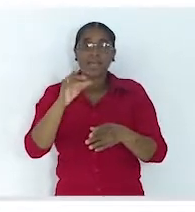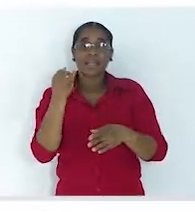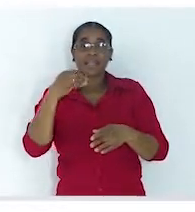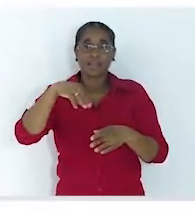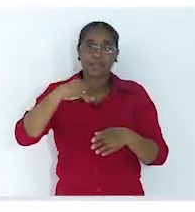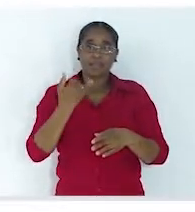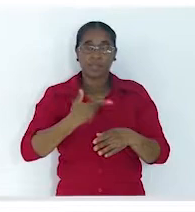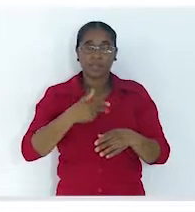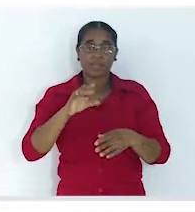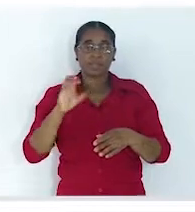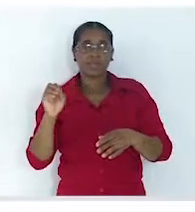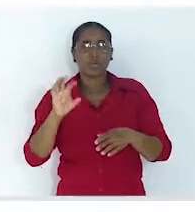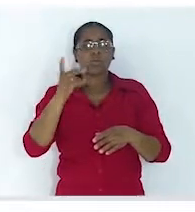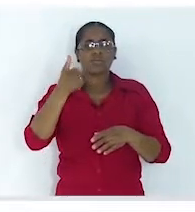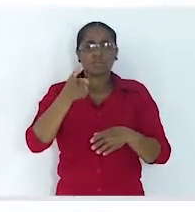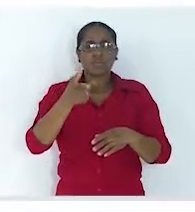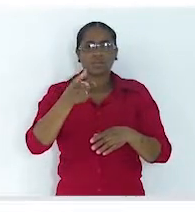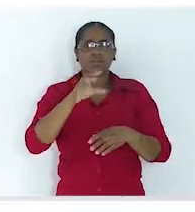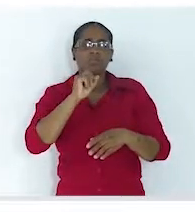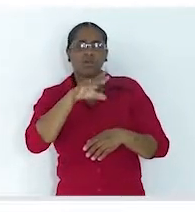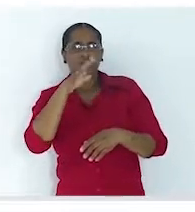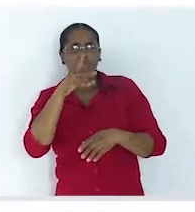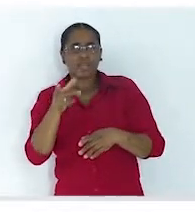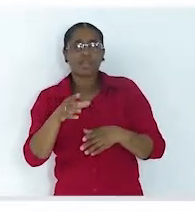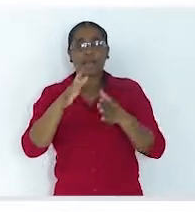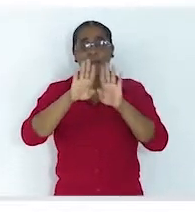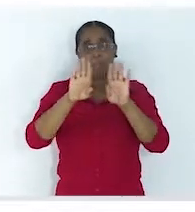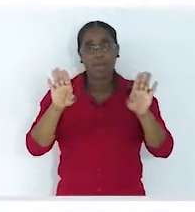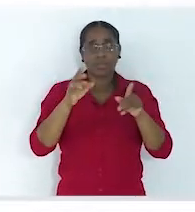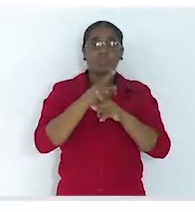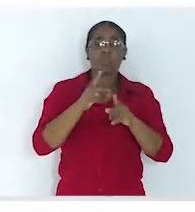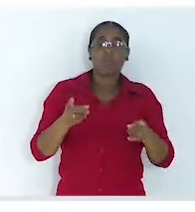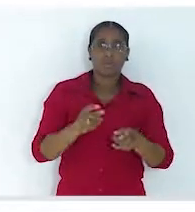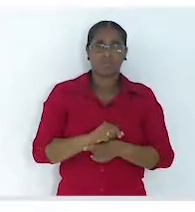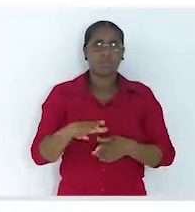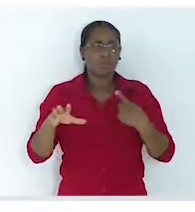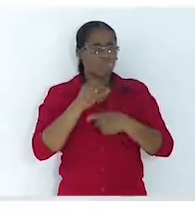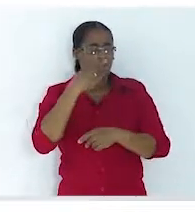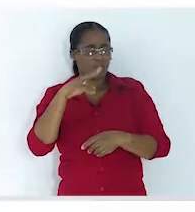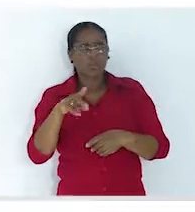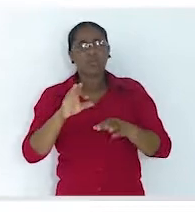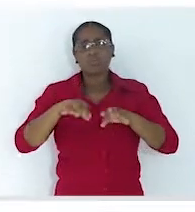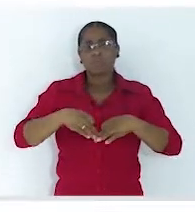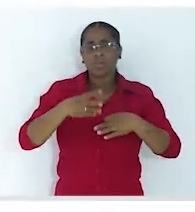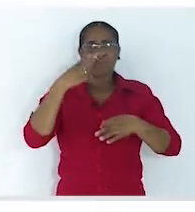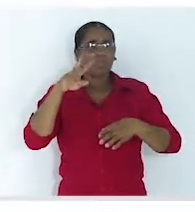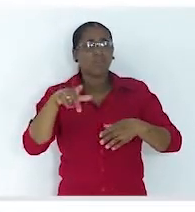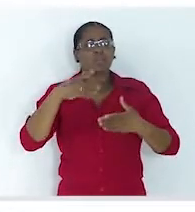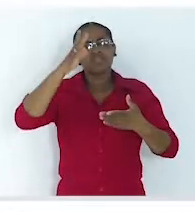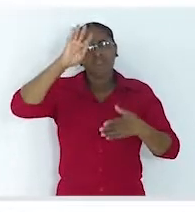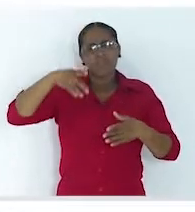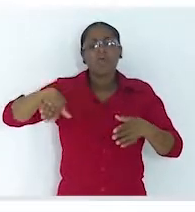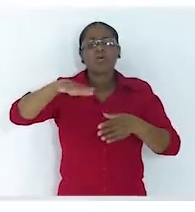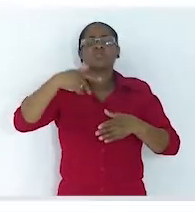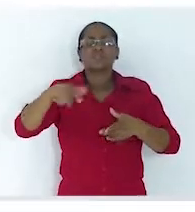podes dizer que ela é aberta, porque é aberta, não consegues no fim ver nem dar conta onde está fulano de